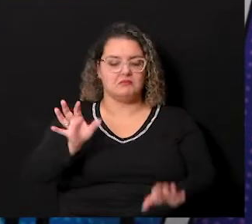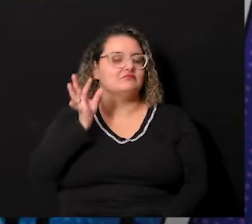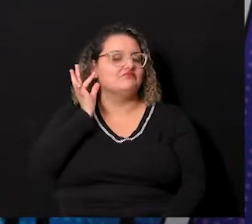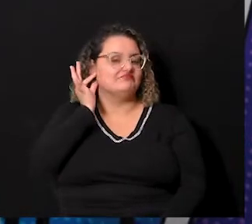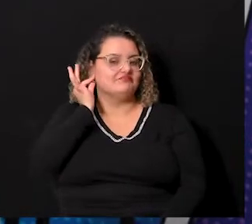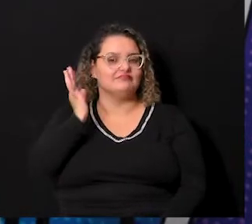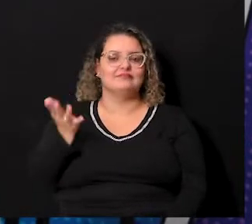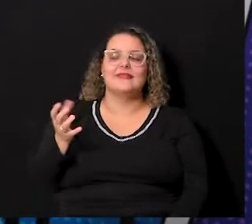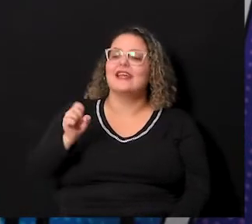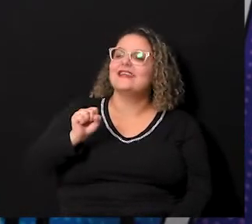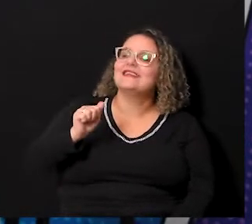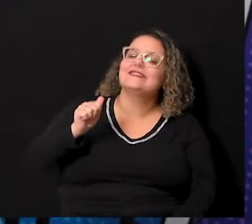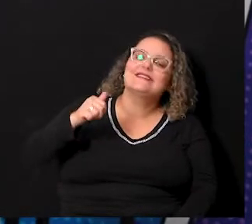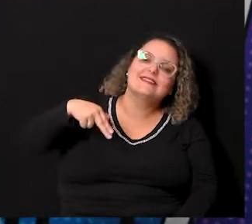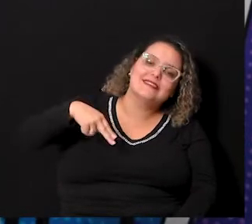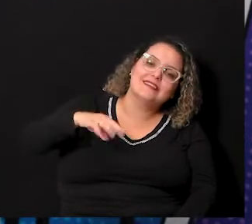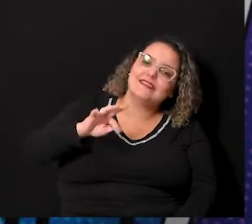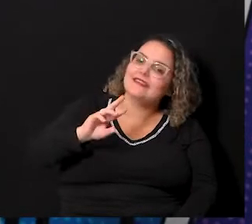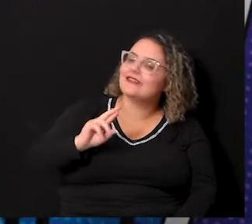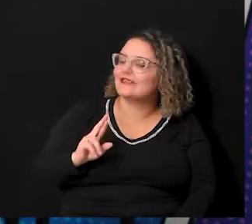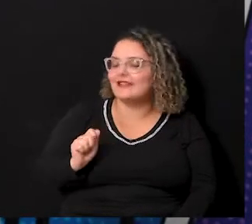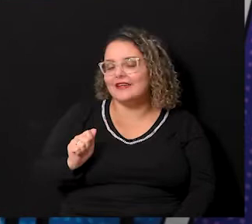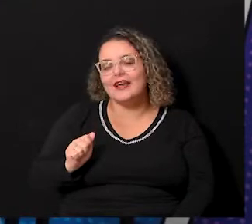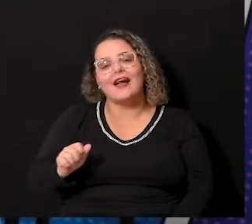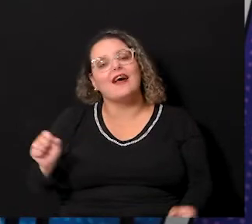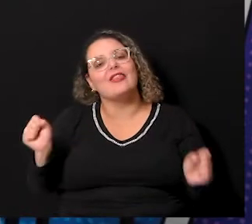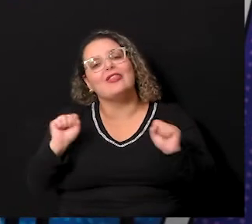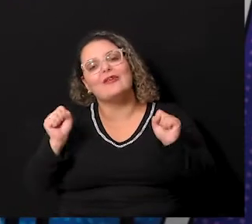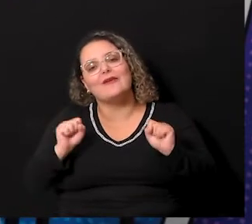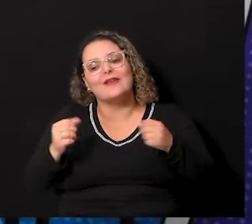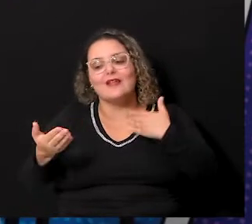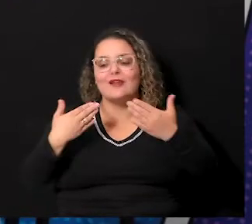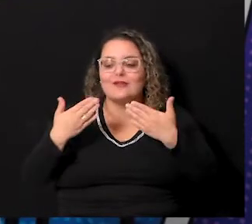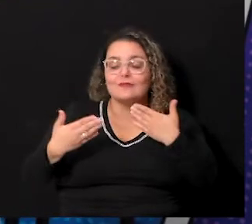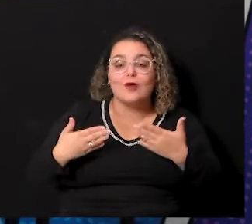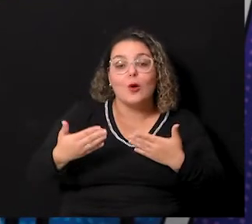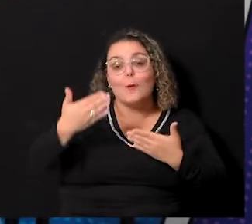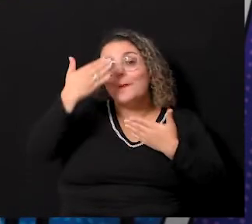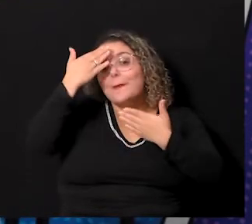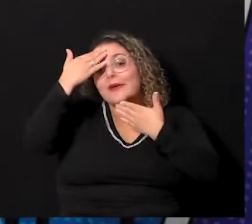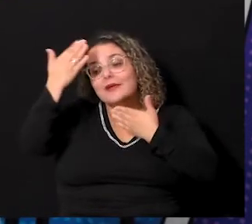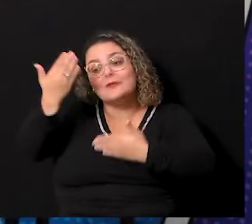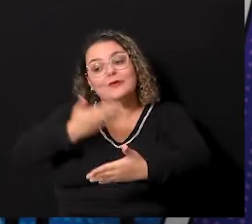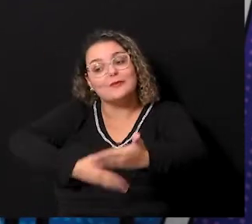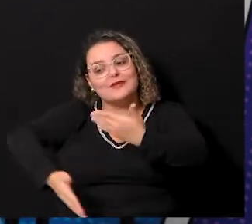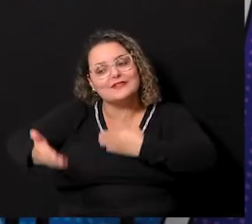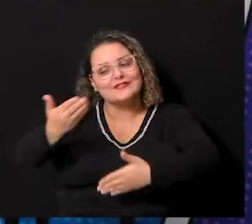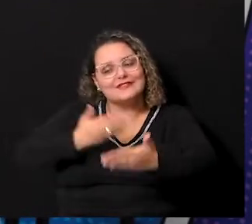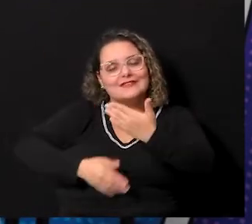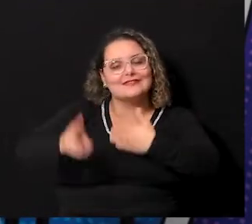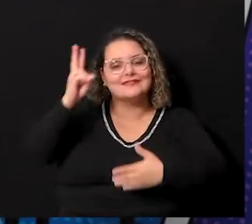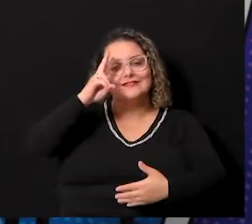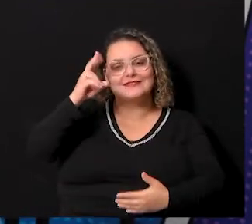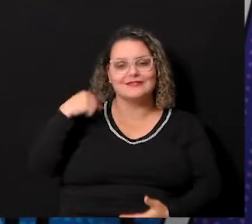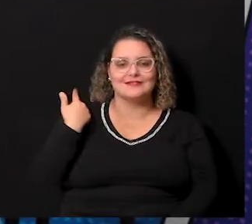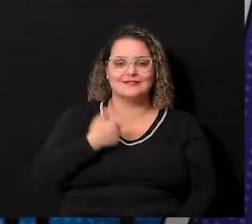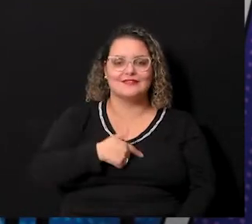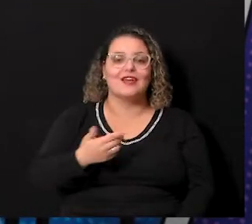dessa maneira. Sandra, adorei esse bate-papo, muito obrigado por você compartilhar as suas histórias com a